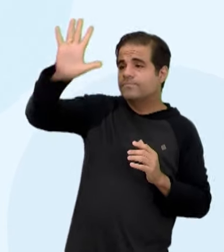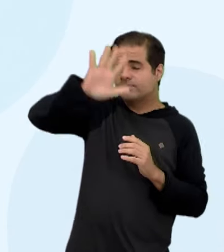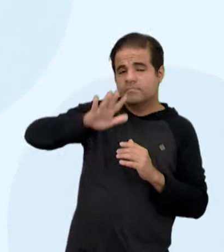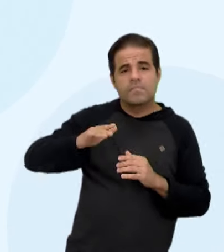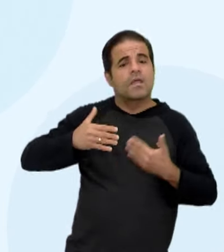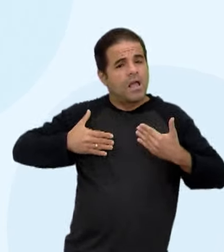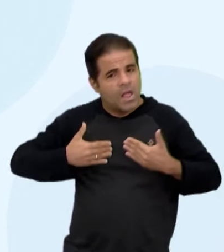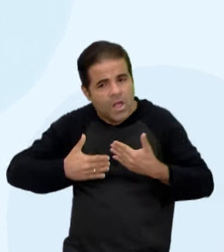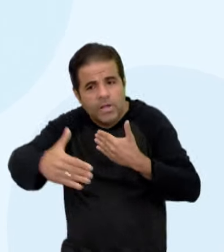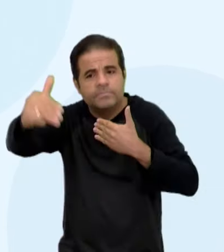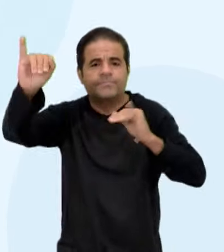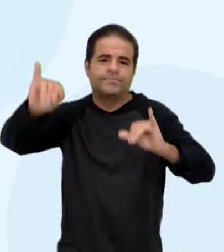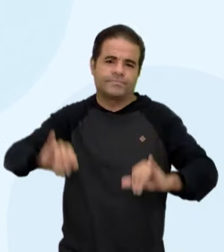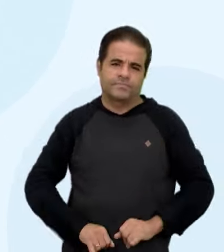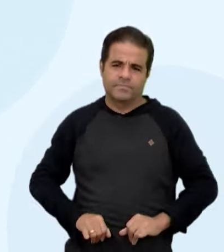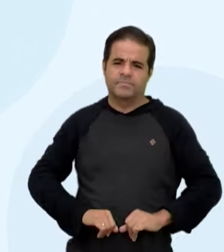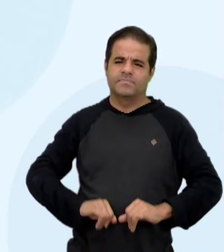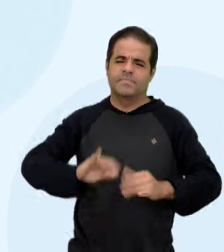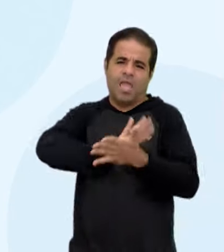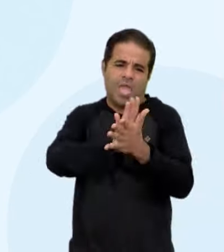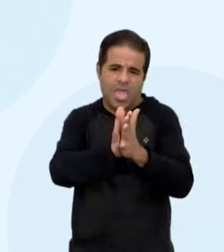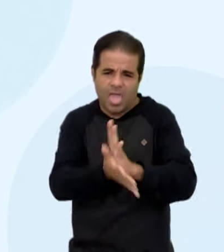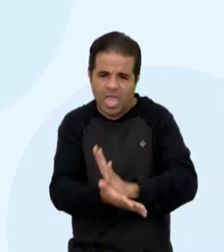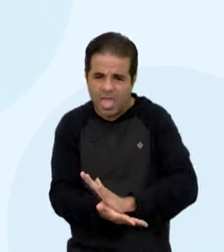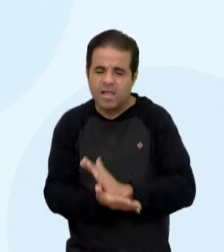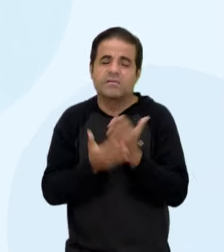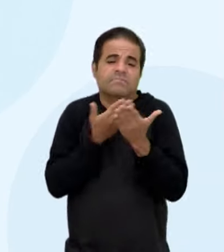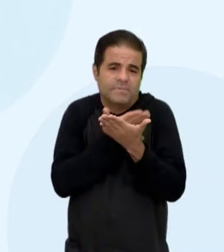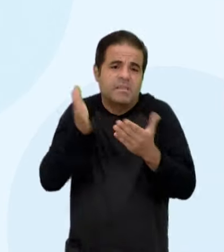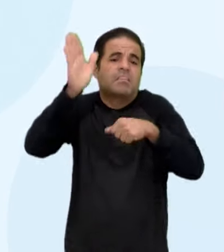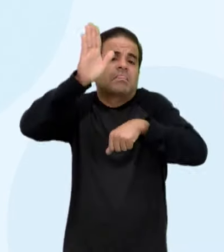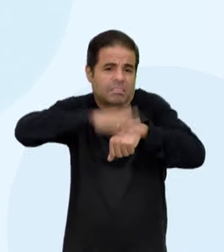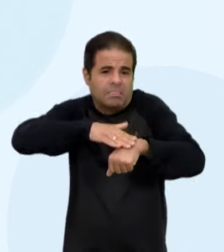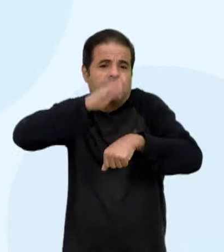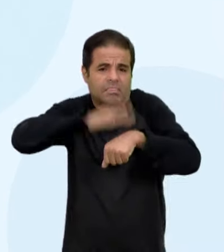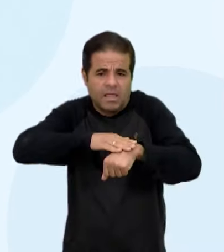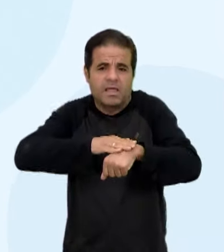né, com o desgaste do tempo,